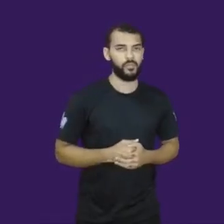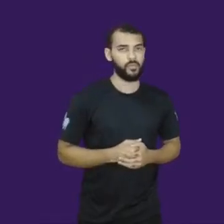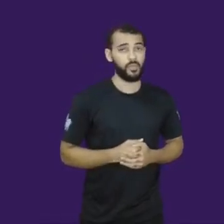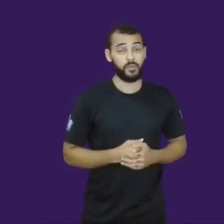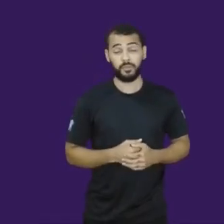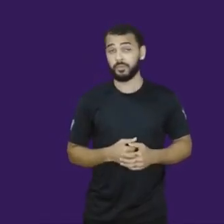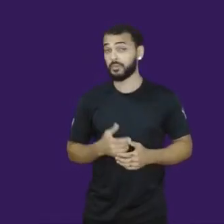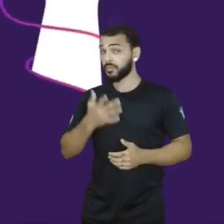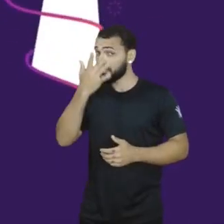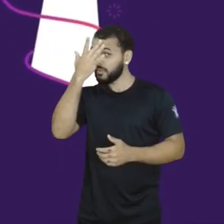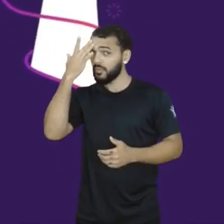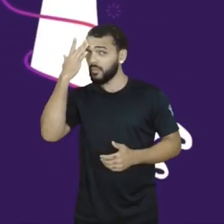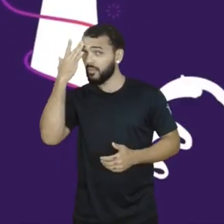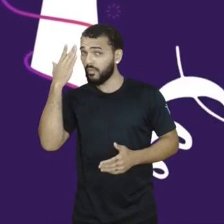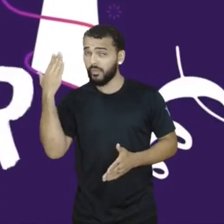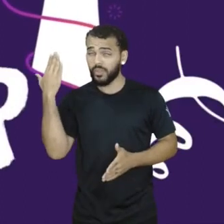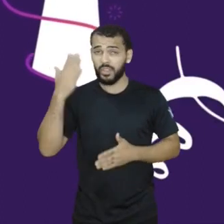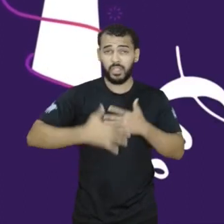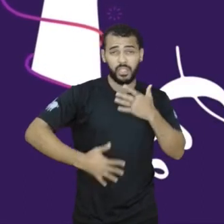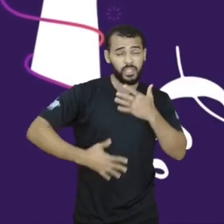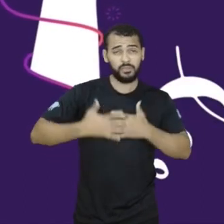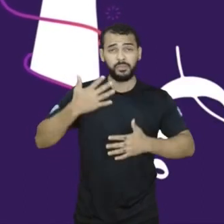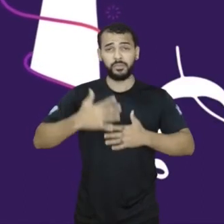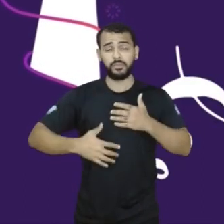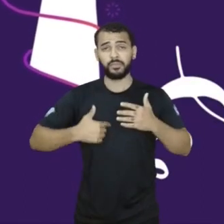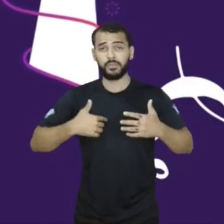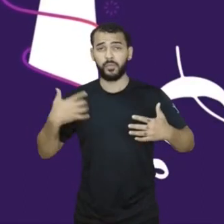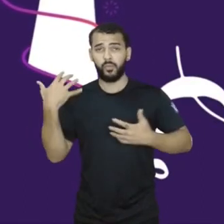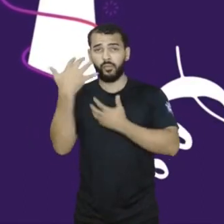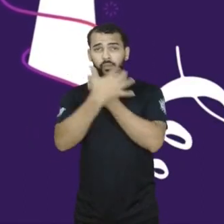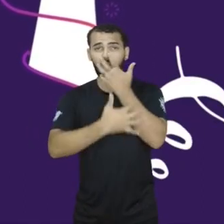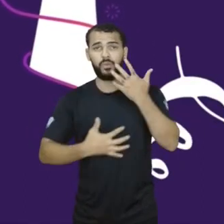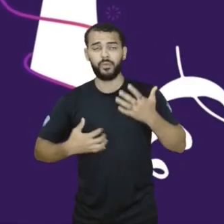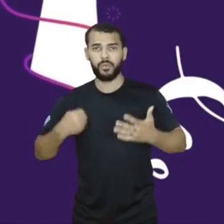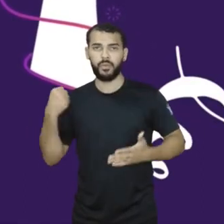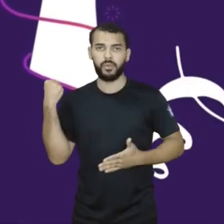Ninguém vai me impedir de cantar e lutar.